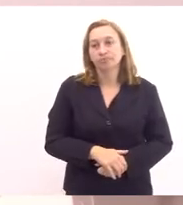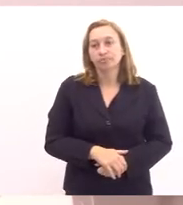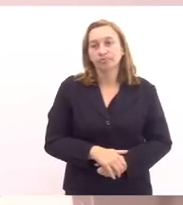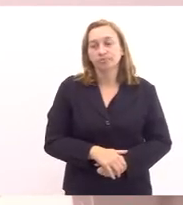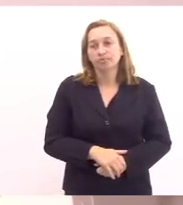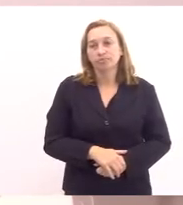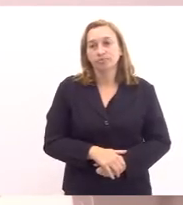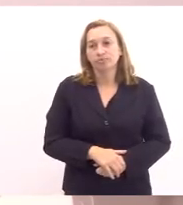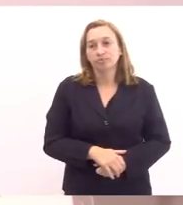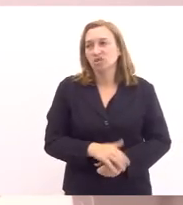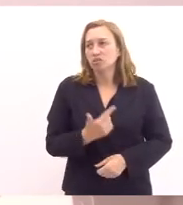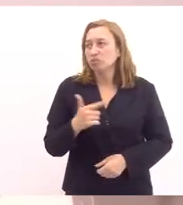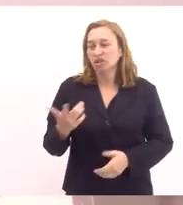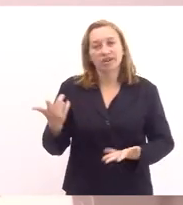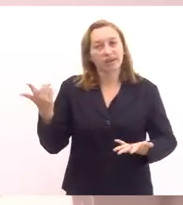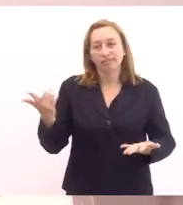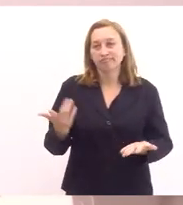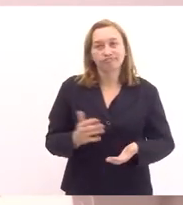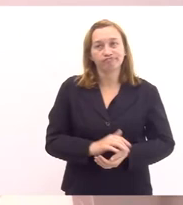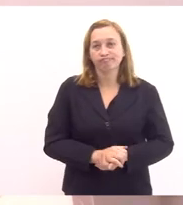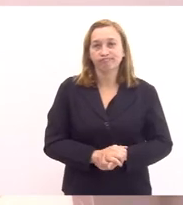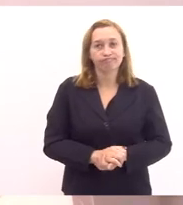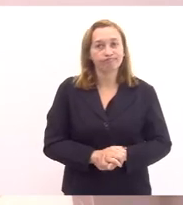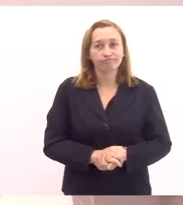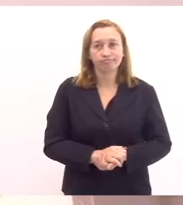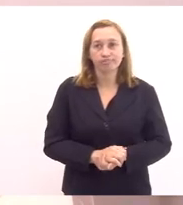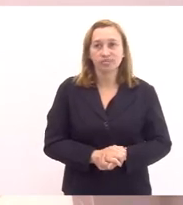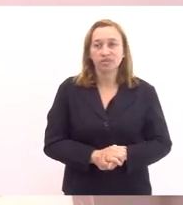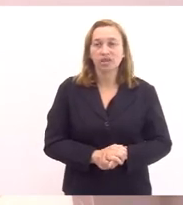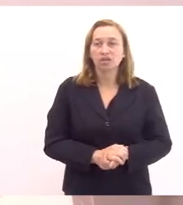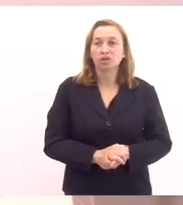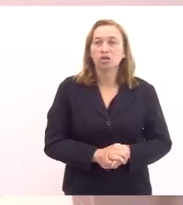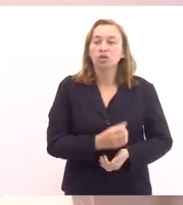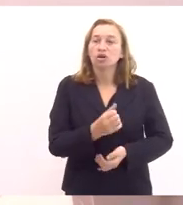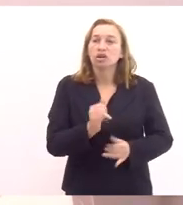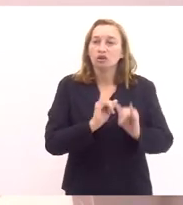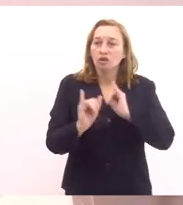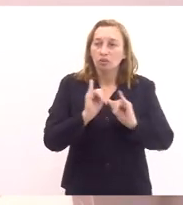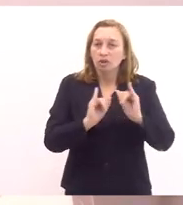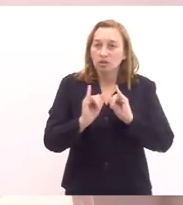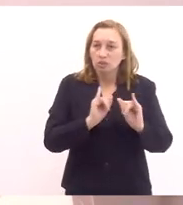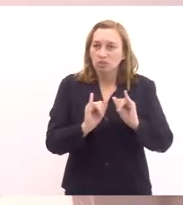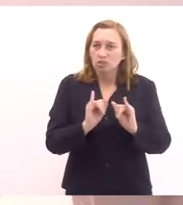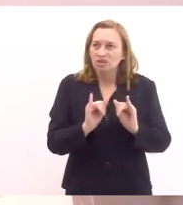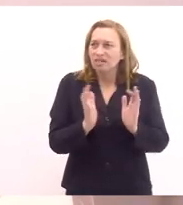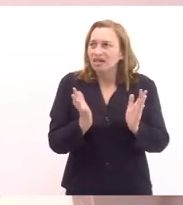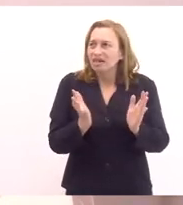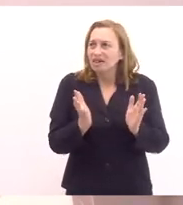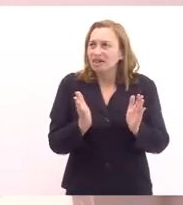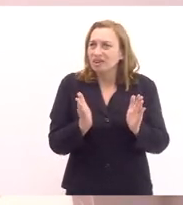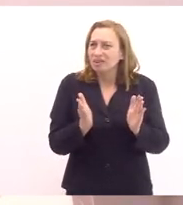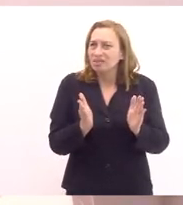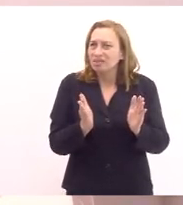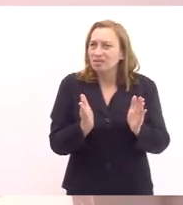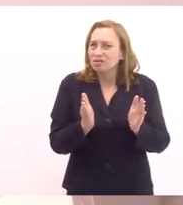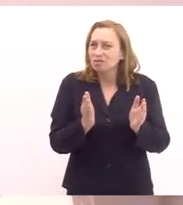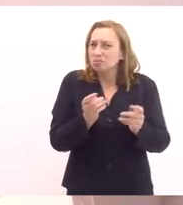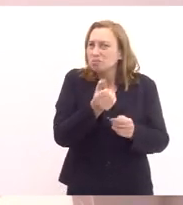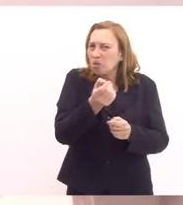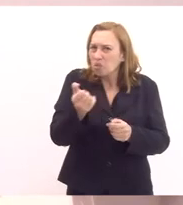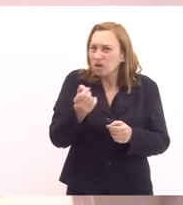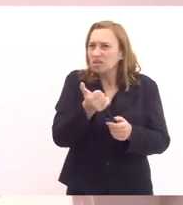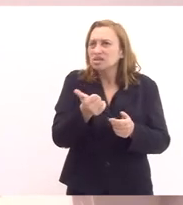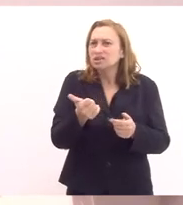sem a gente não tem isso lá né Tem um banco de dados bastante robusto